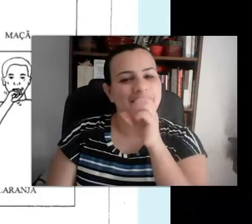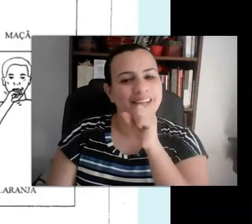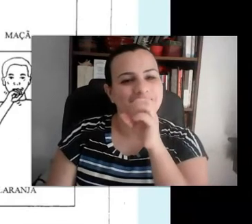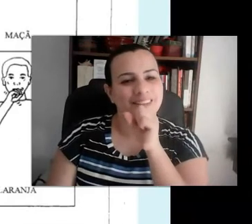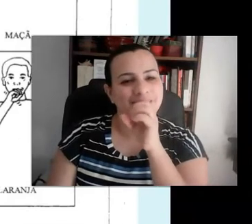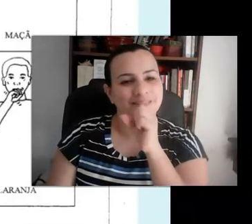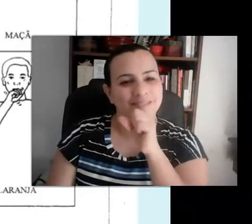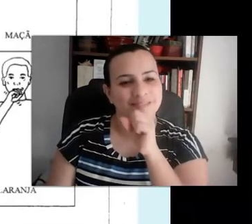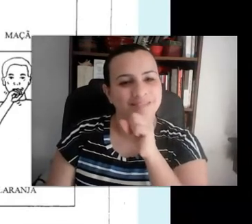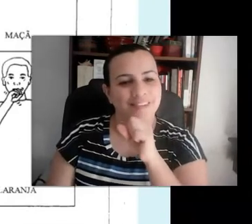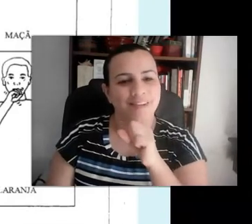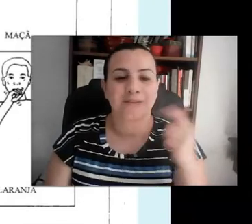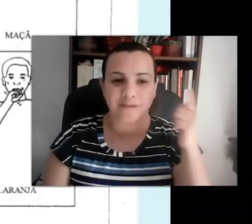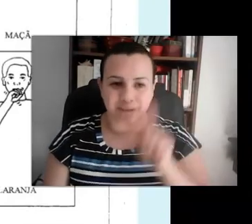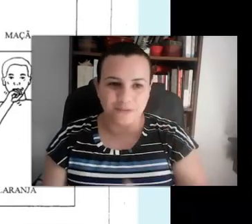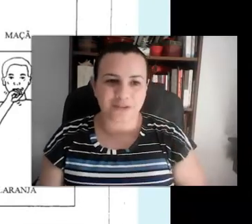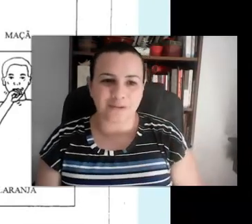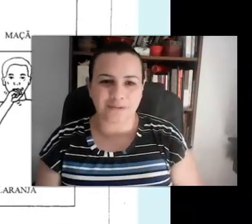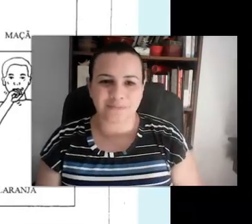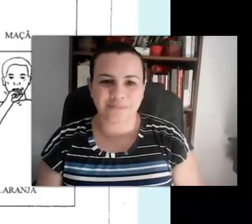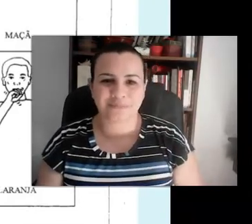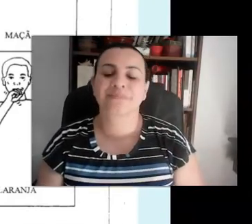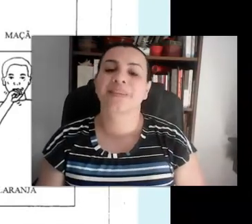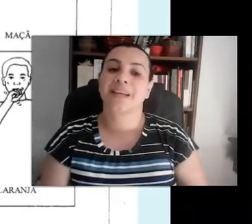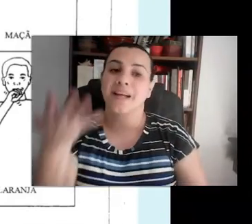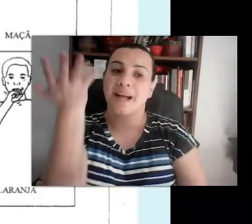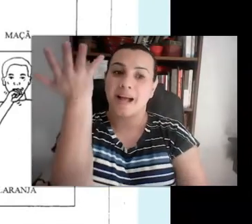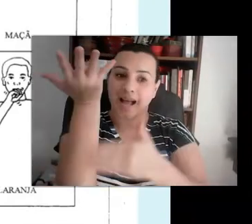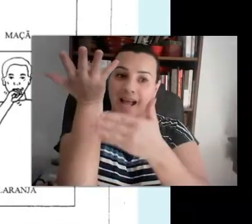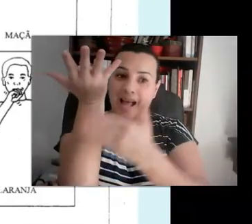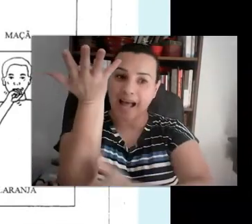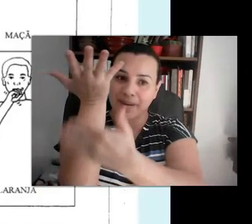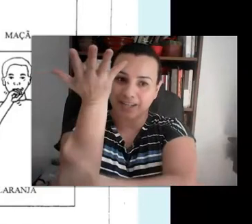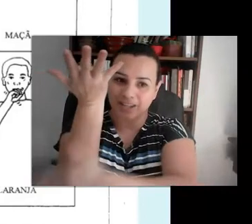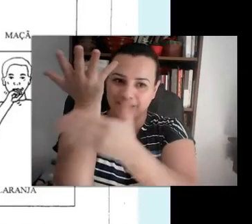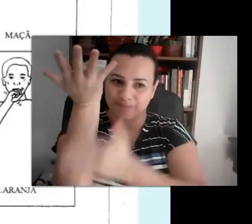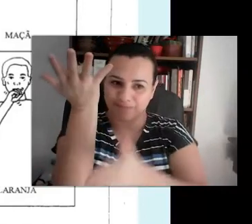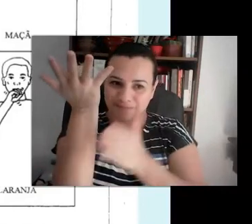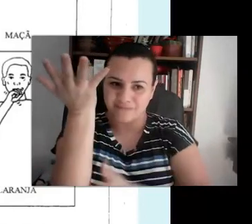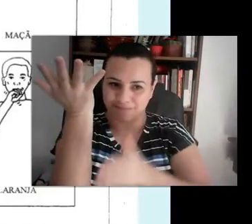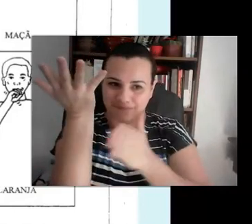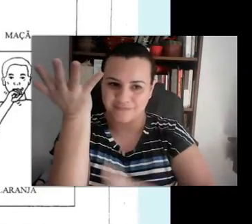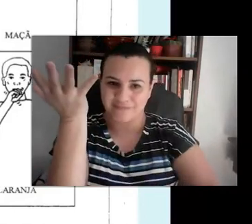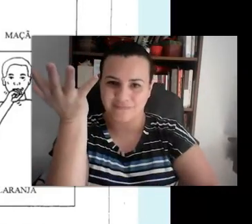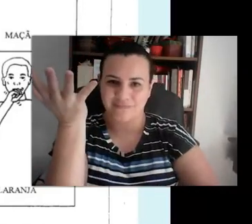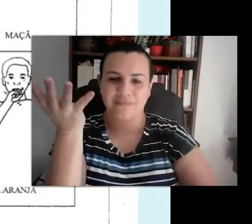Laranja. Vamos de novo? abacaxi,